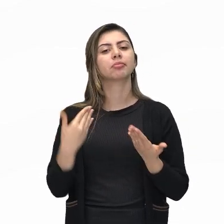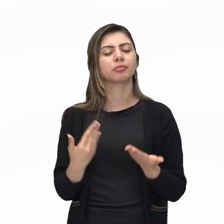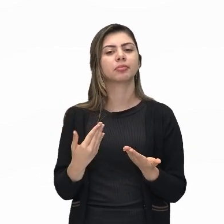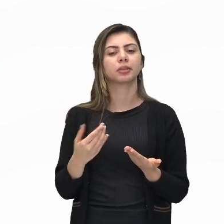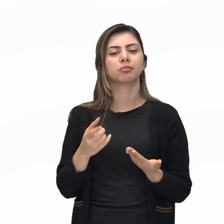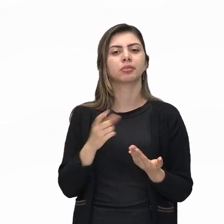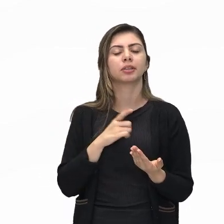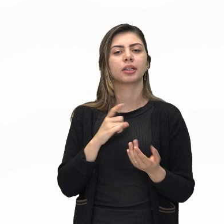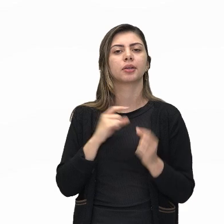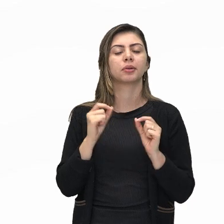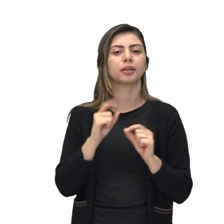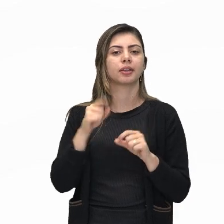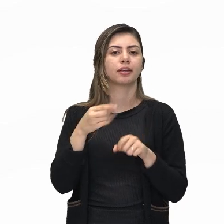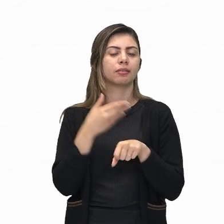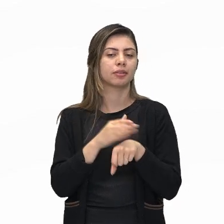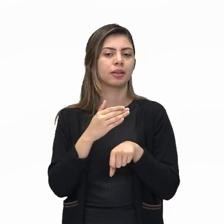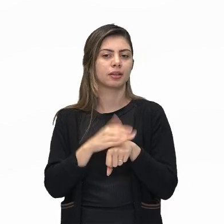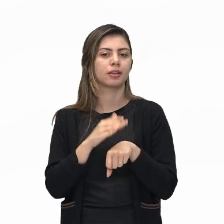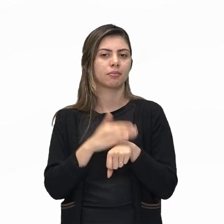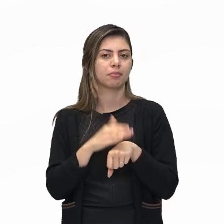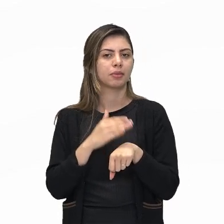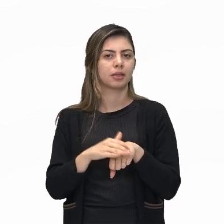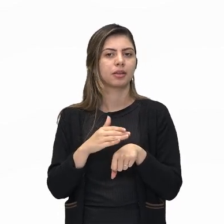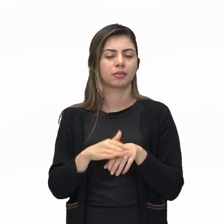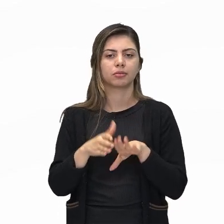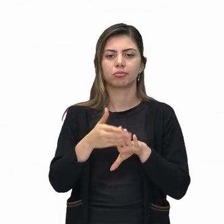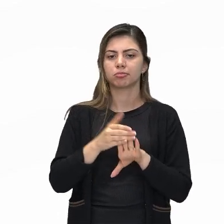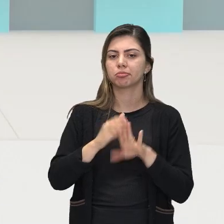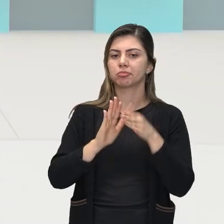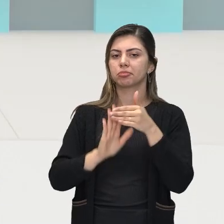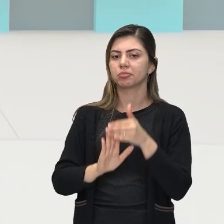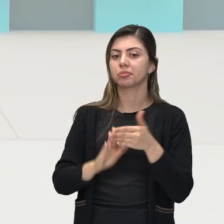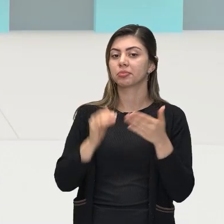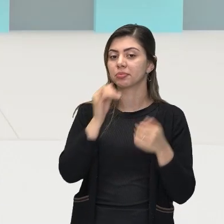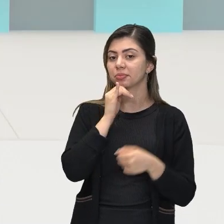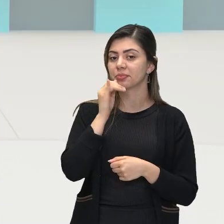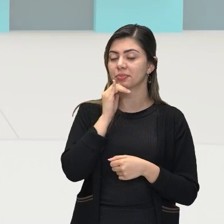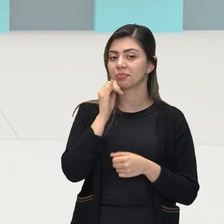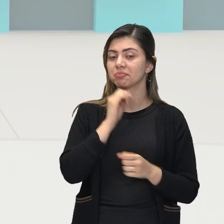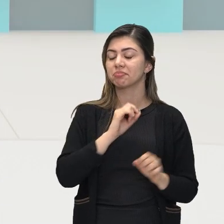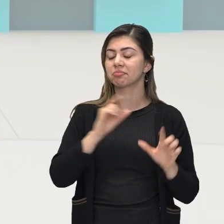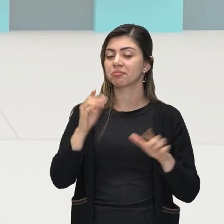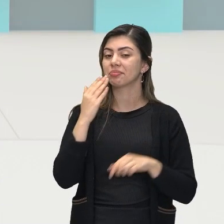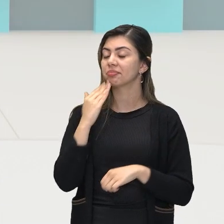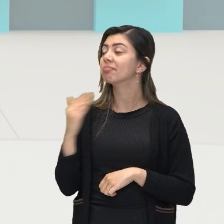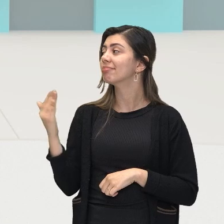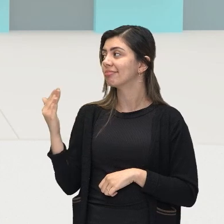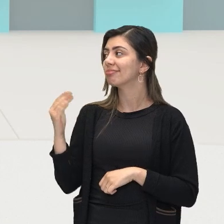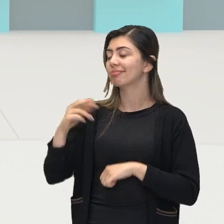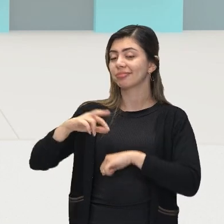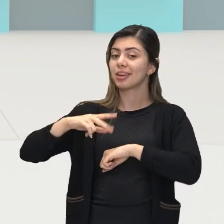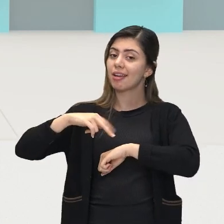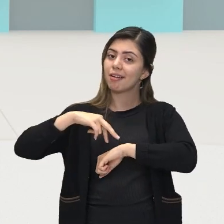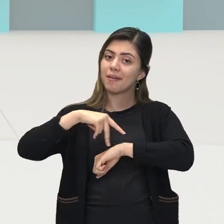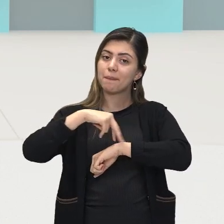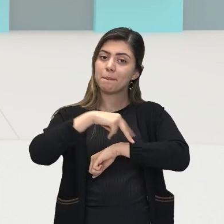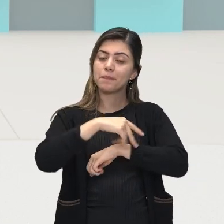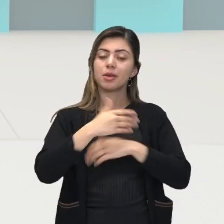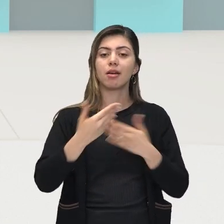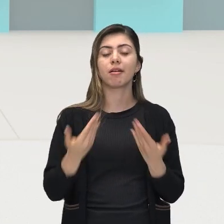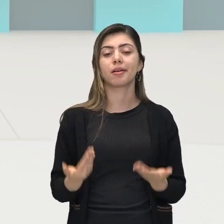de exercícios aeróbicos, nós vamos ver como exemplo aí as caminhadas, né? Nós temos